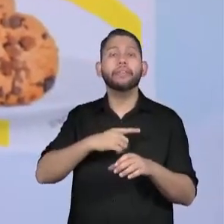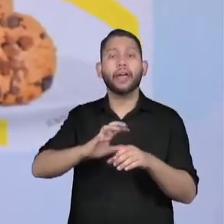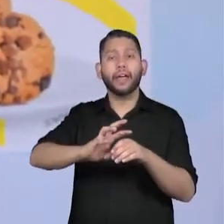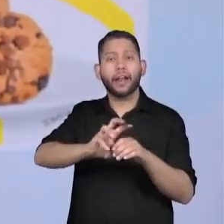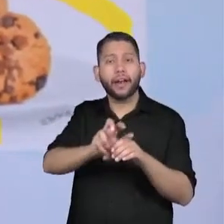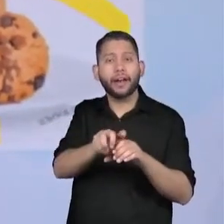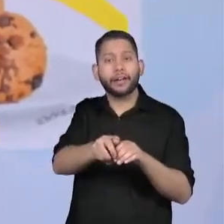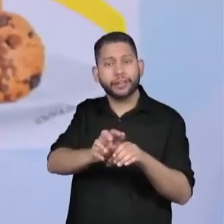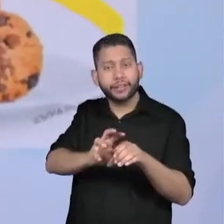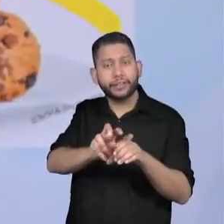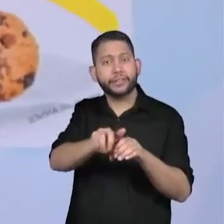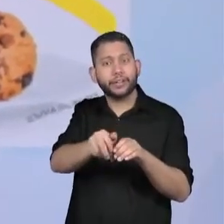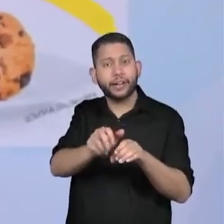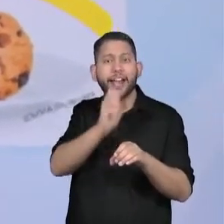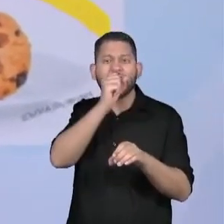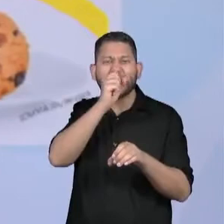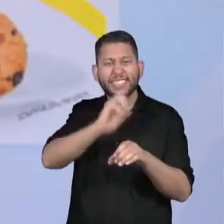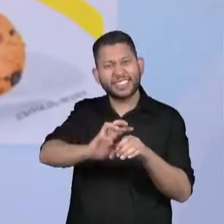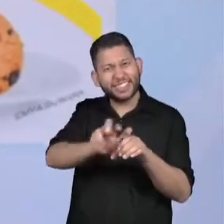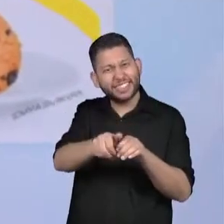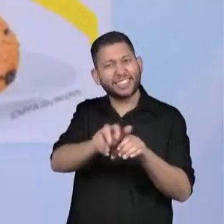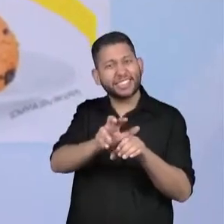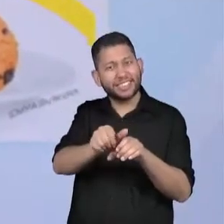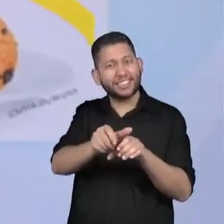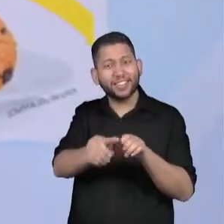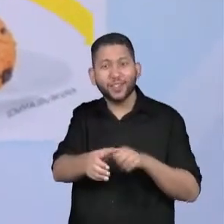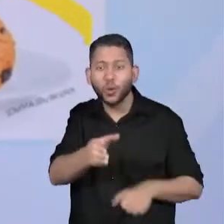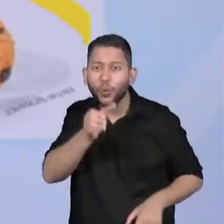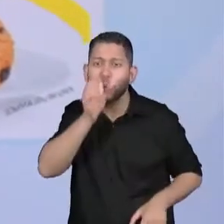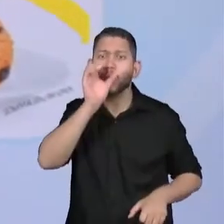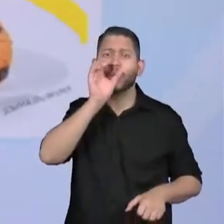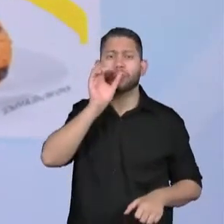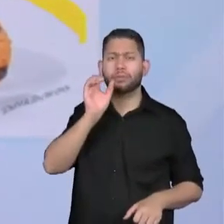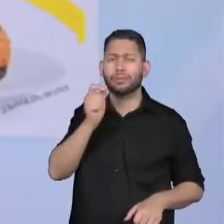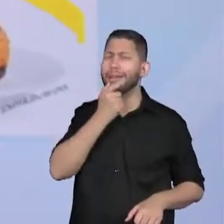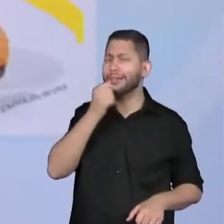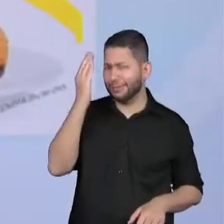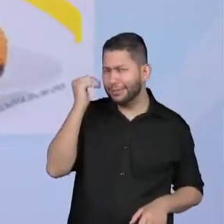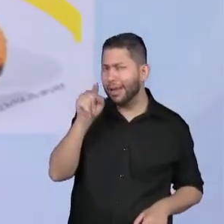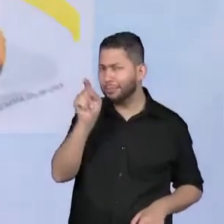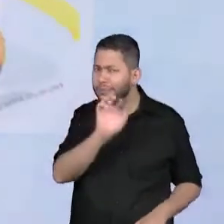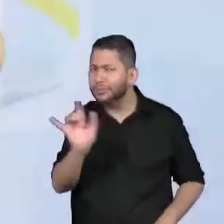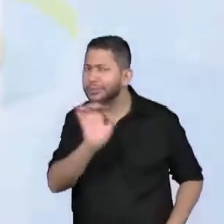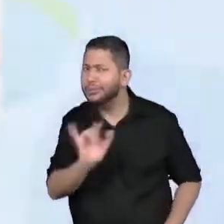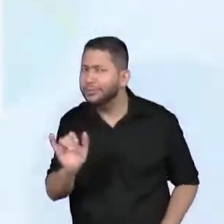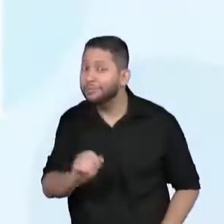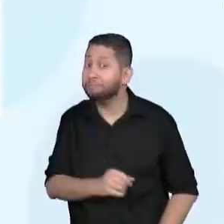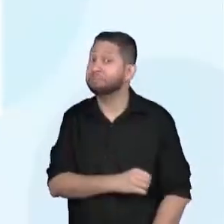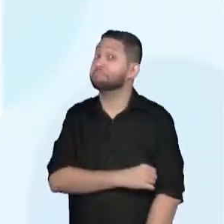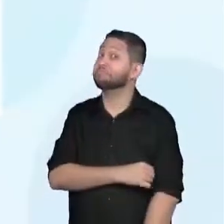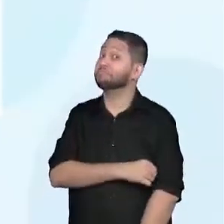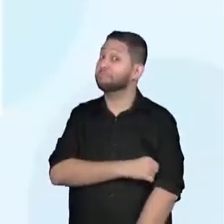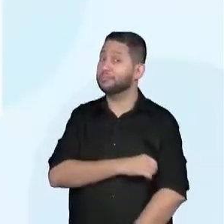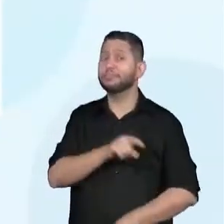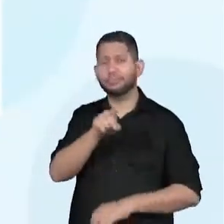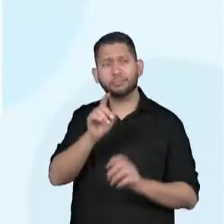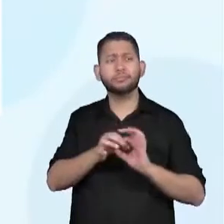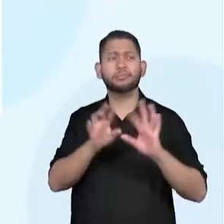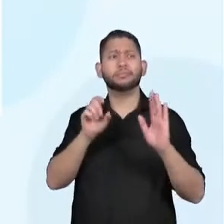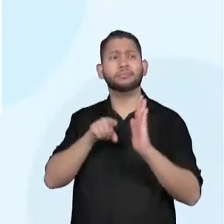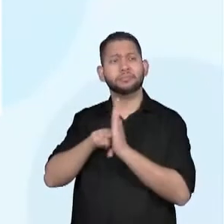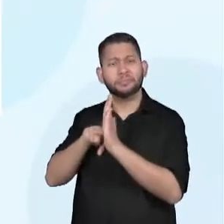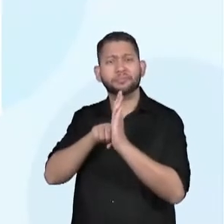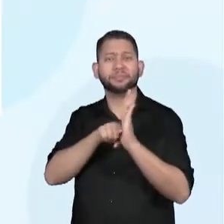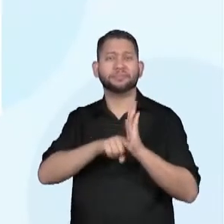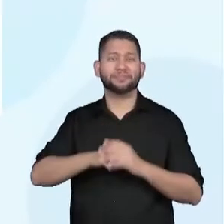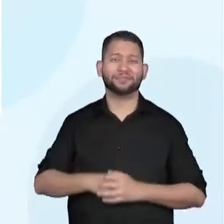porque no momento da interação a gente vai trabalhar com esse vocabulário, com essas palavras, tá bom? Então, até este momento